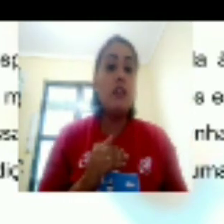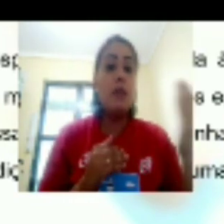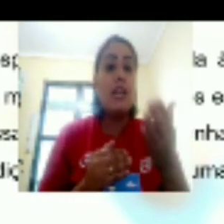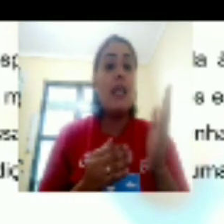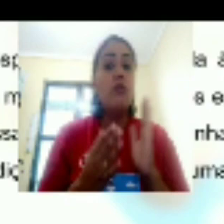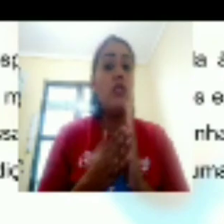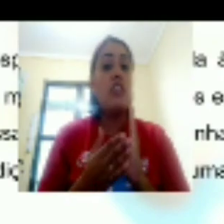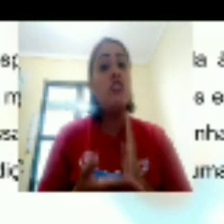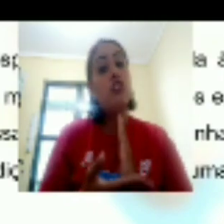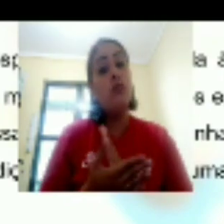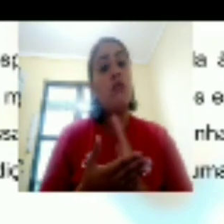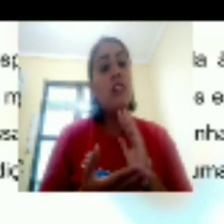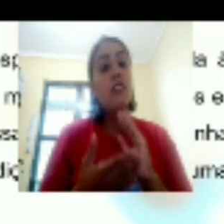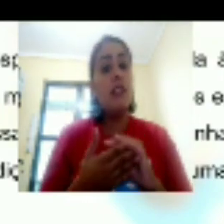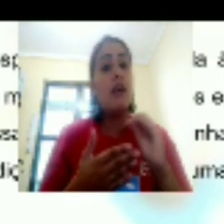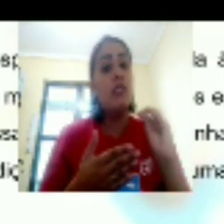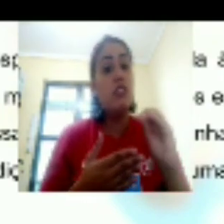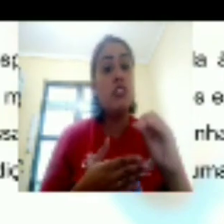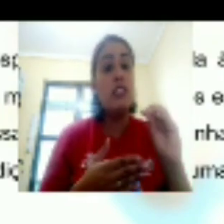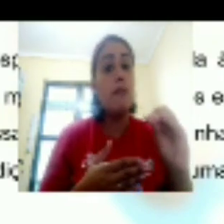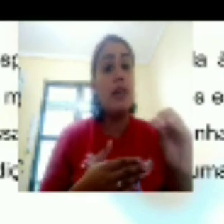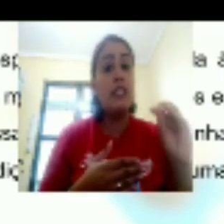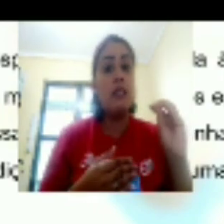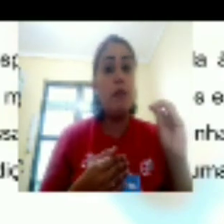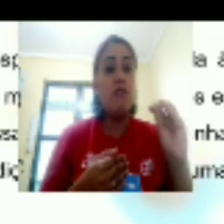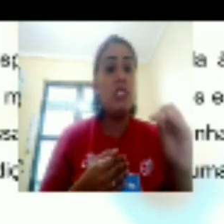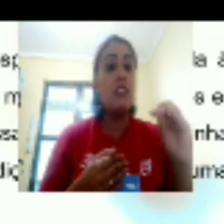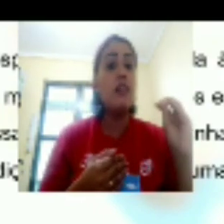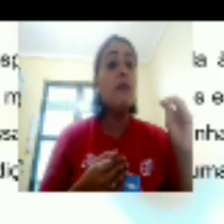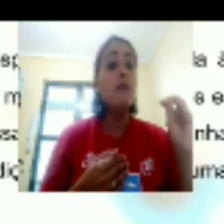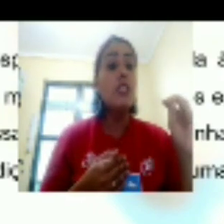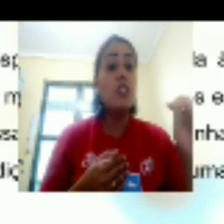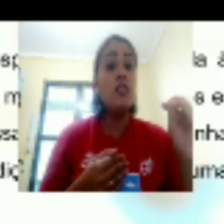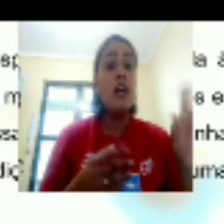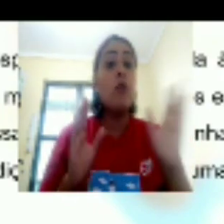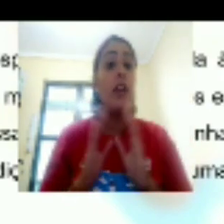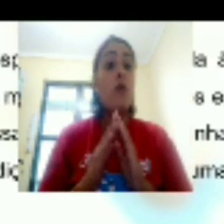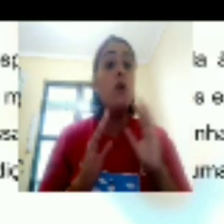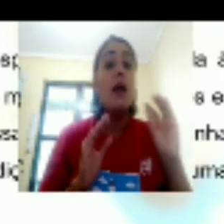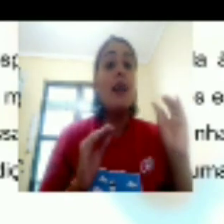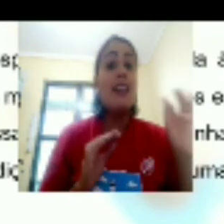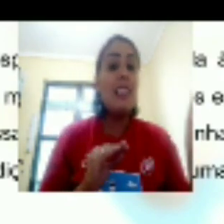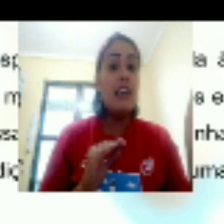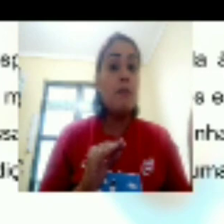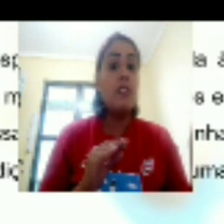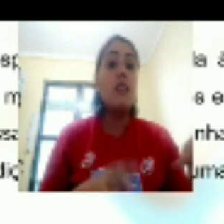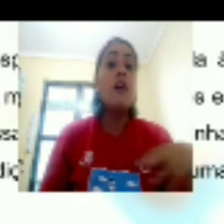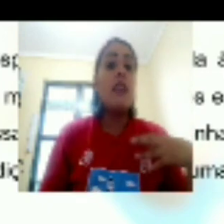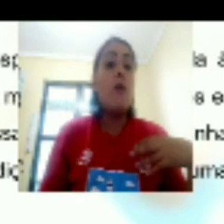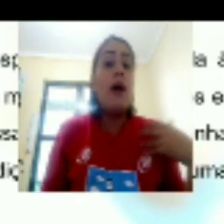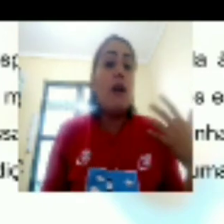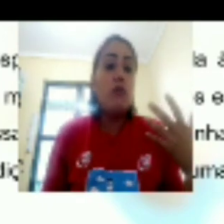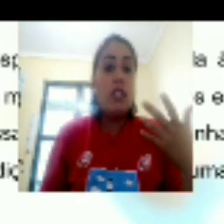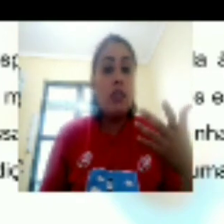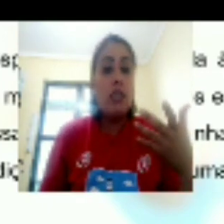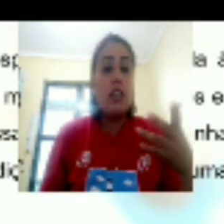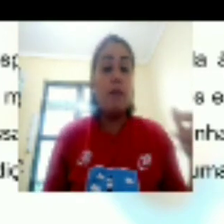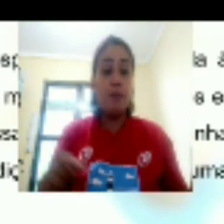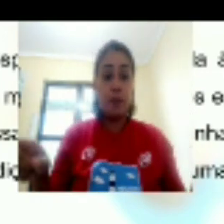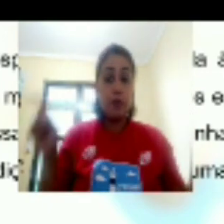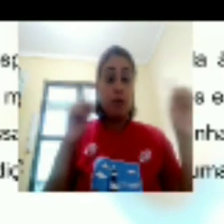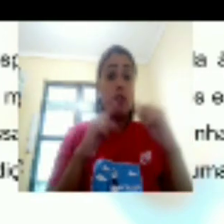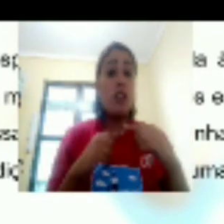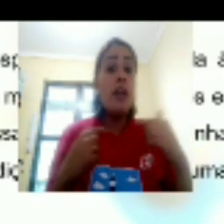a ser denominado de Instituto Nacional de Assistência Médica de Previdência Social, que é o INAMPS, que é uma